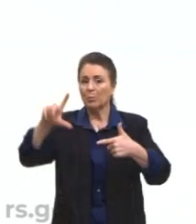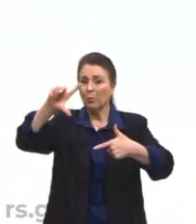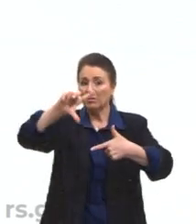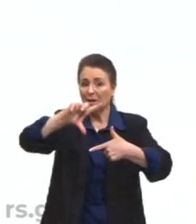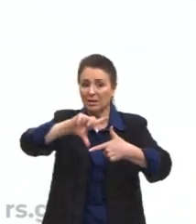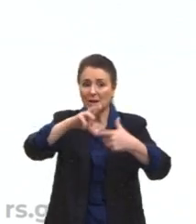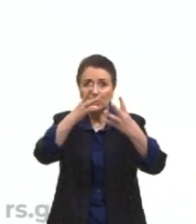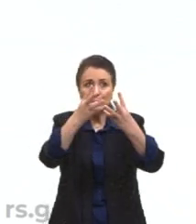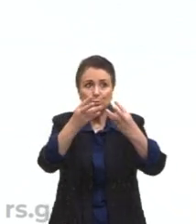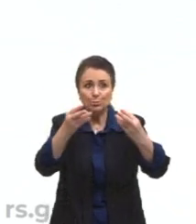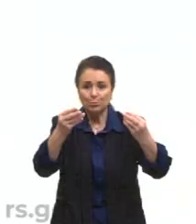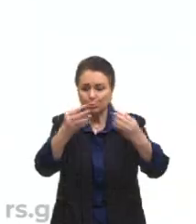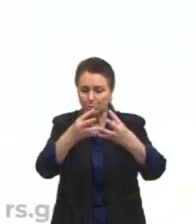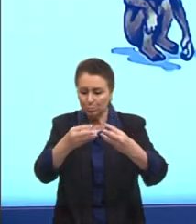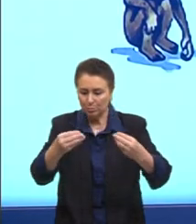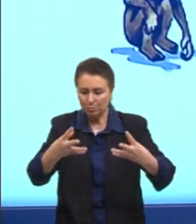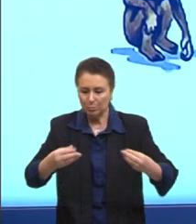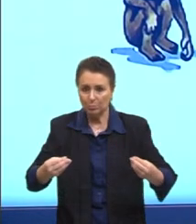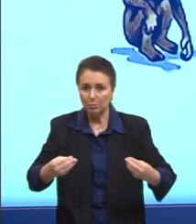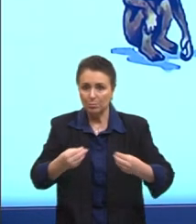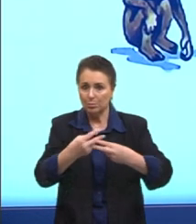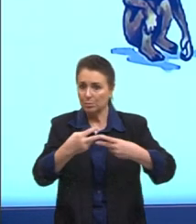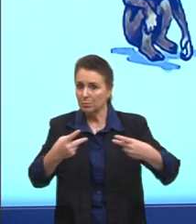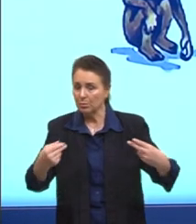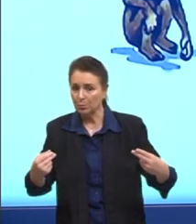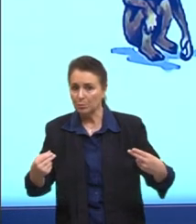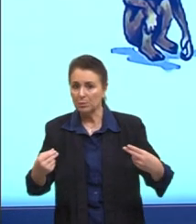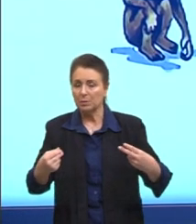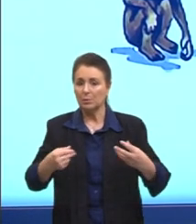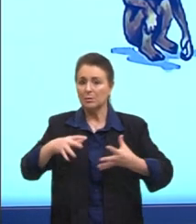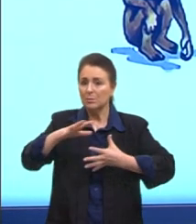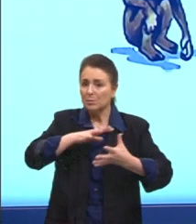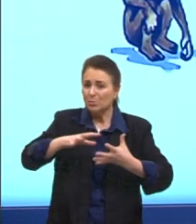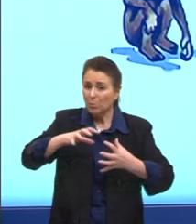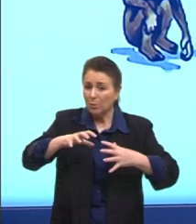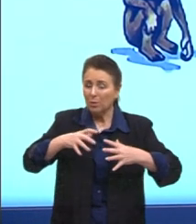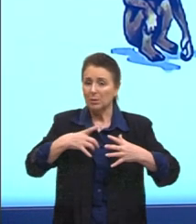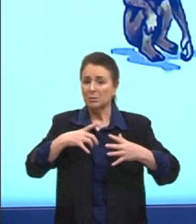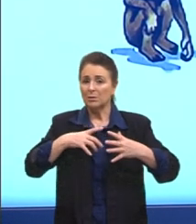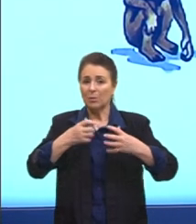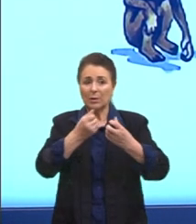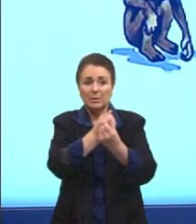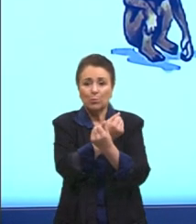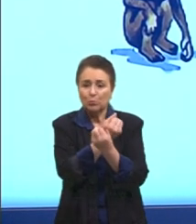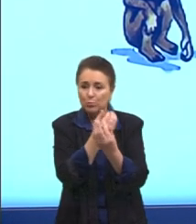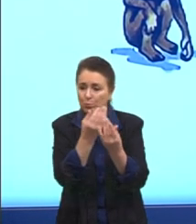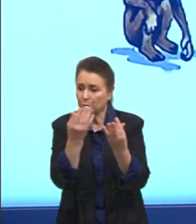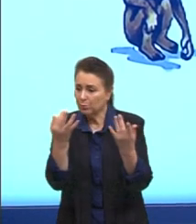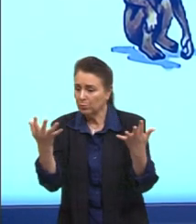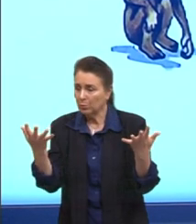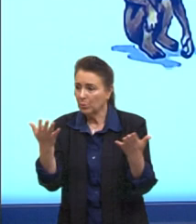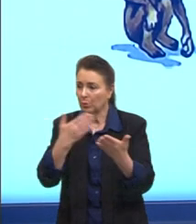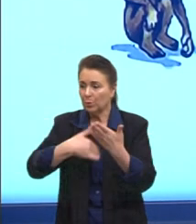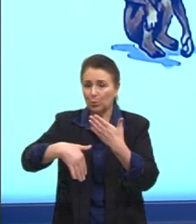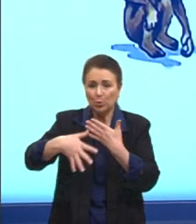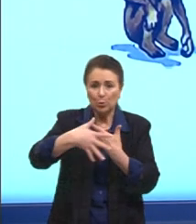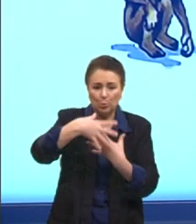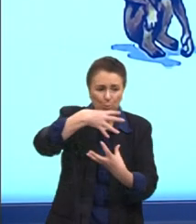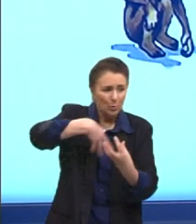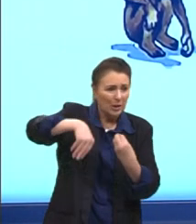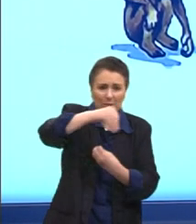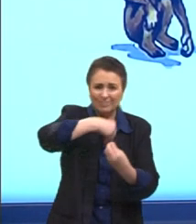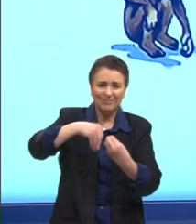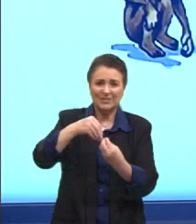nossas atitudes Nossa moral nossas relações são fluidas tudo escapa tudo perpassa